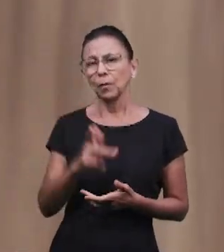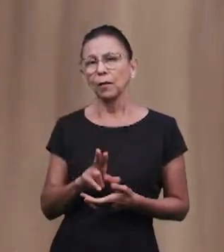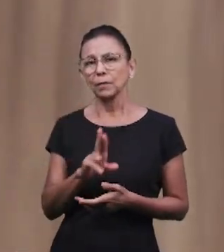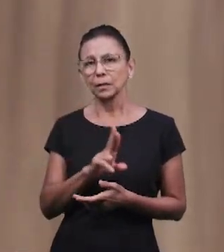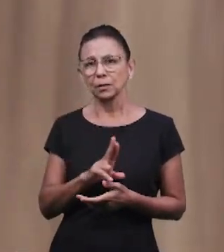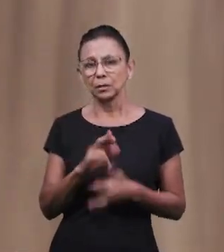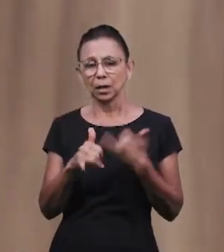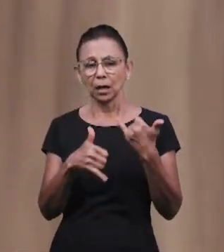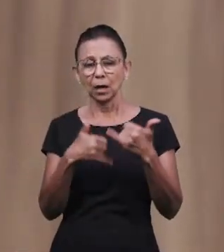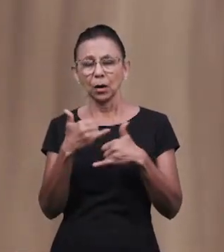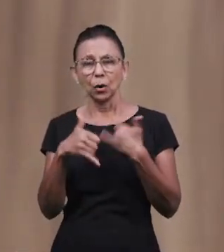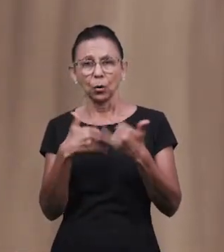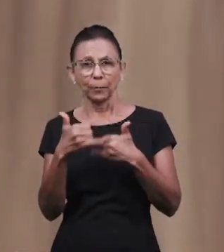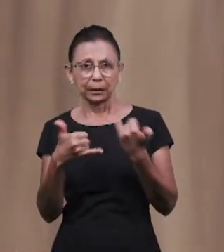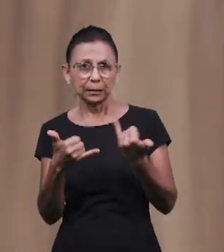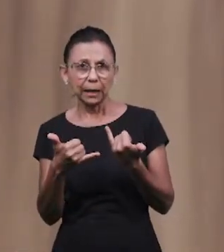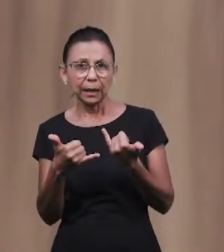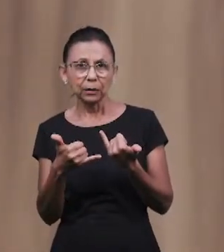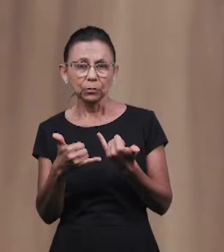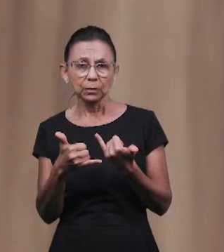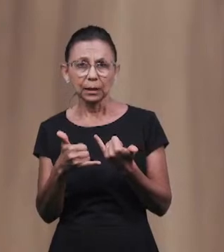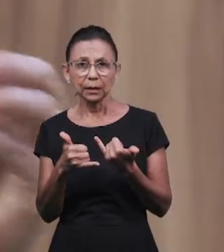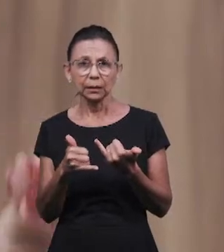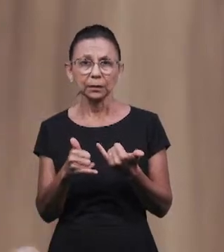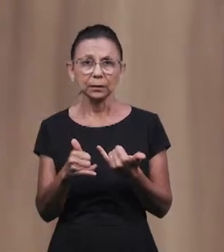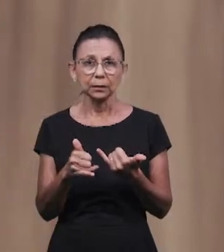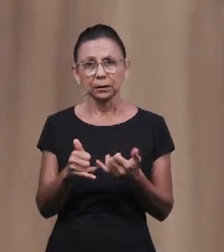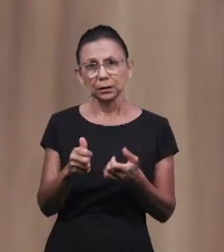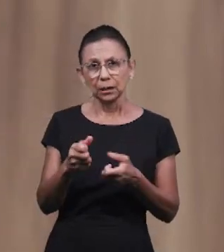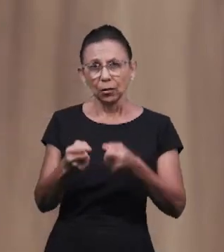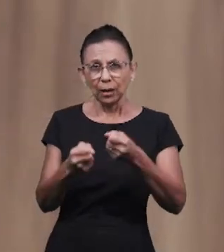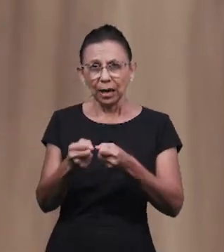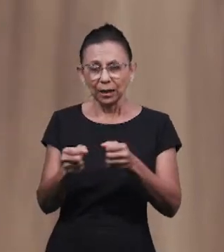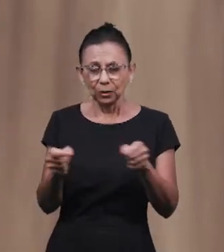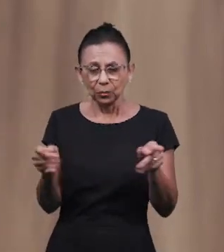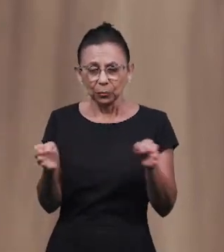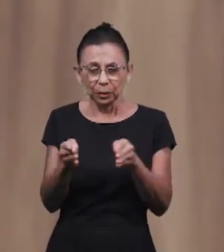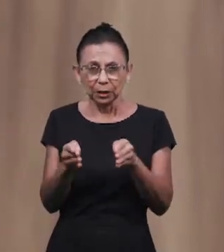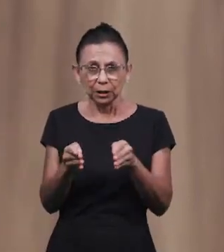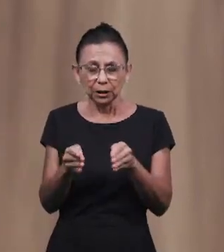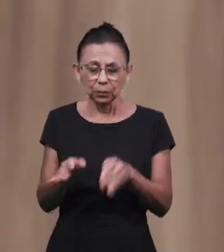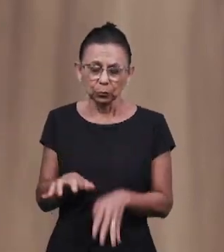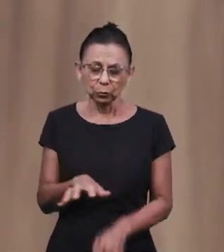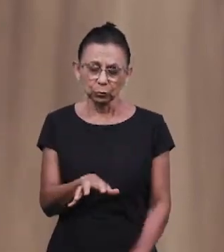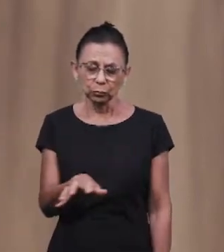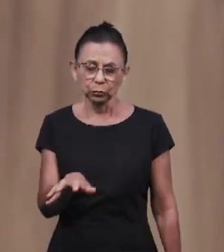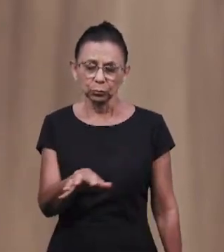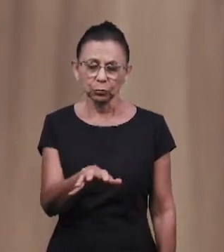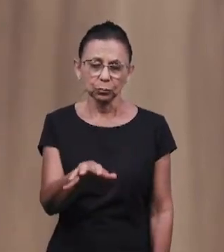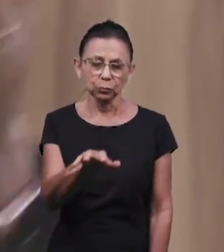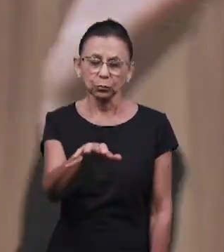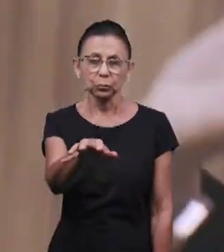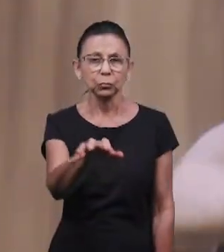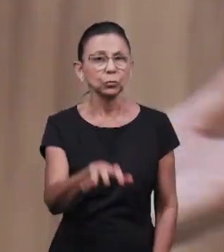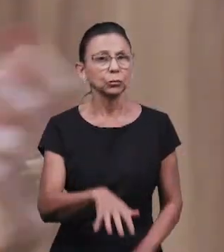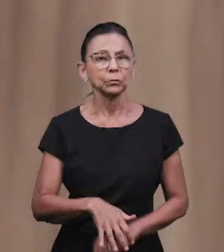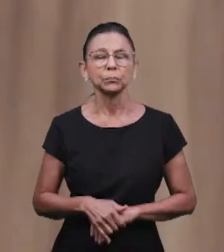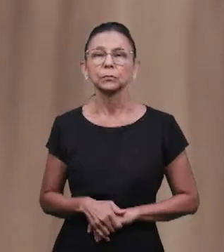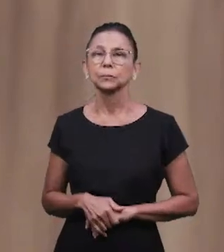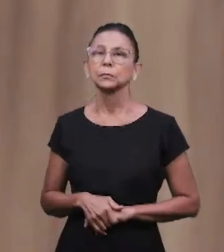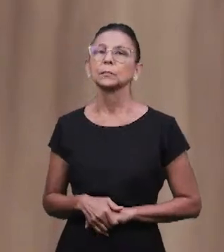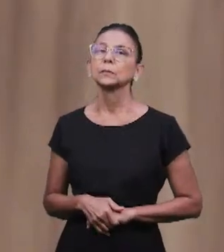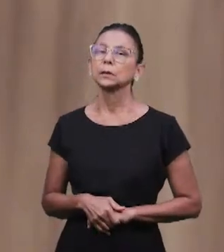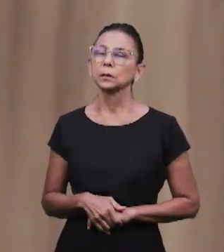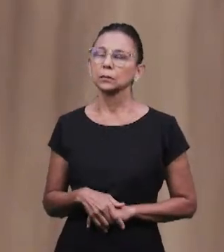carrinho é para andar. Então, são características que a criança vem apresentando ao longo do seu desenvolvimento que numa